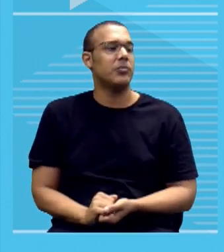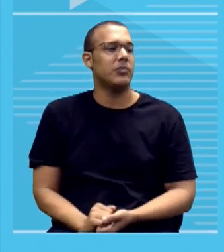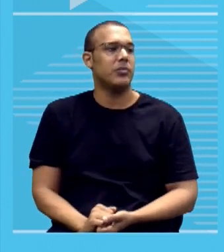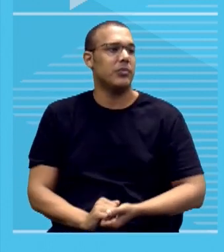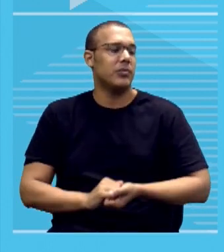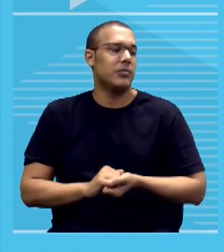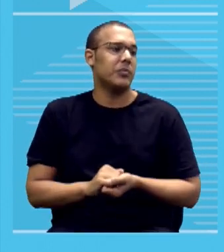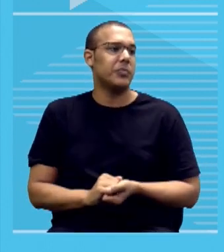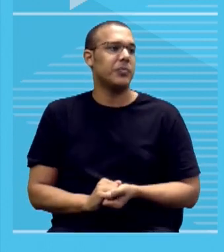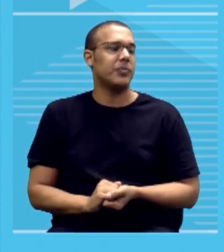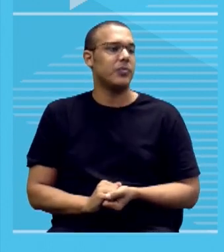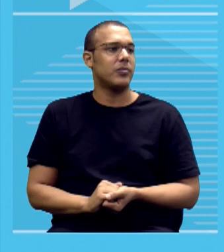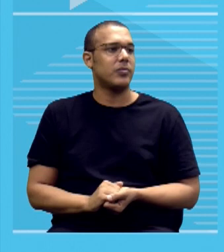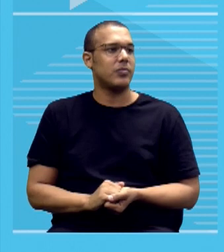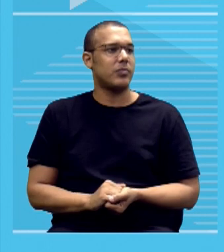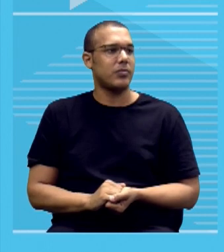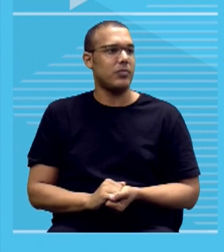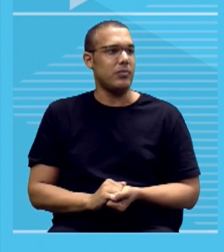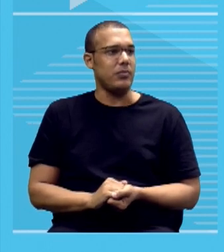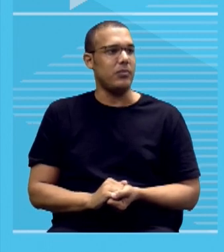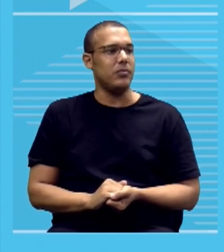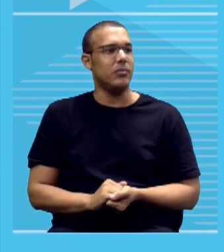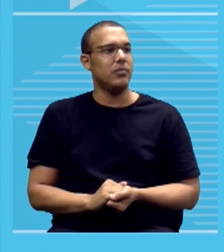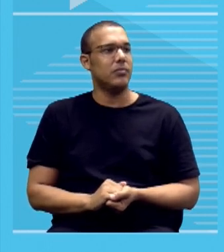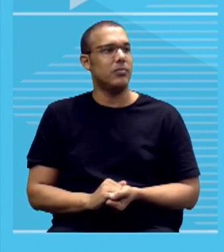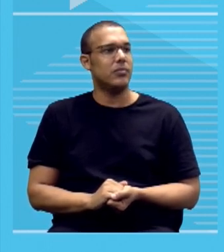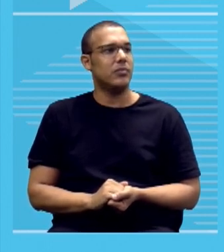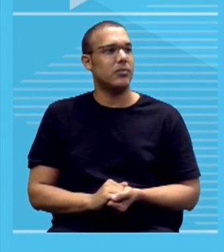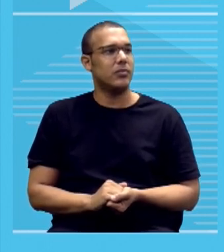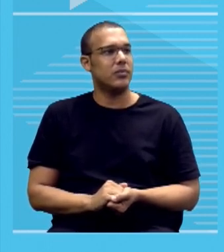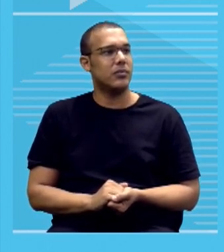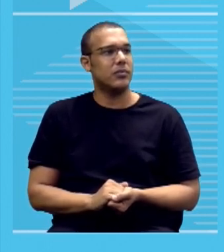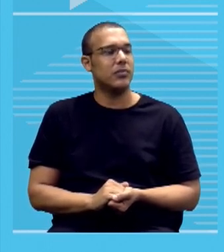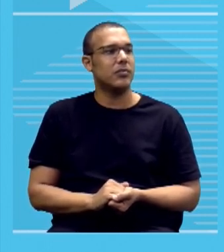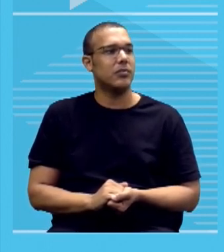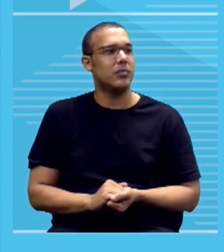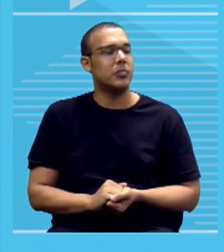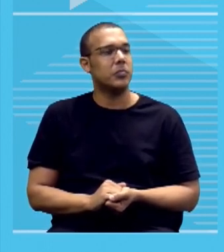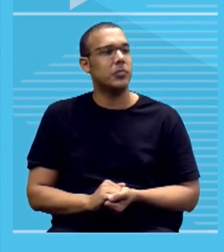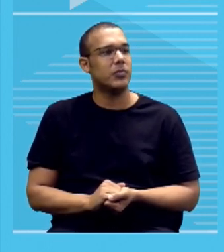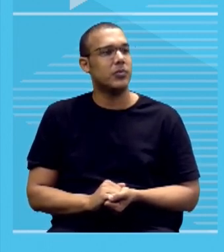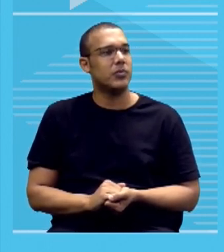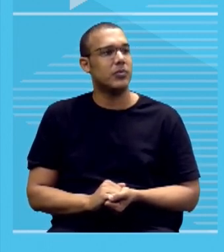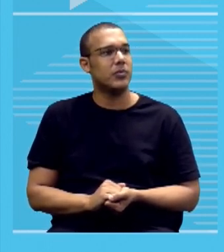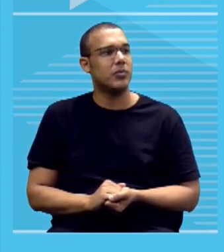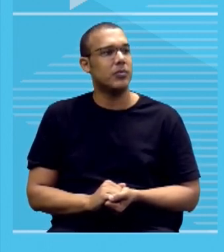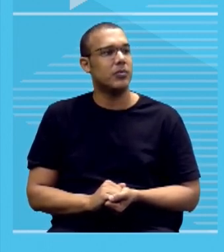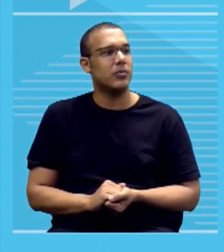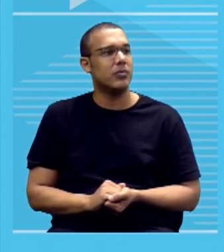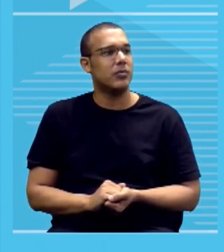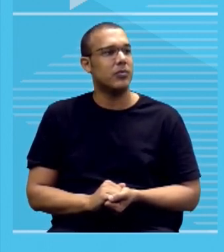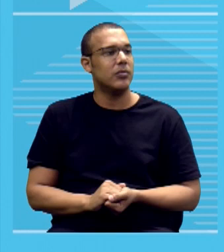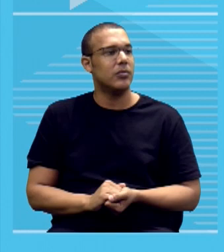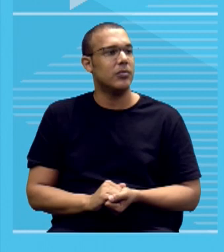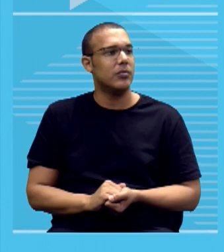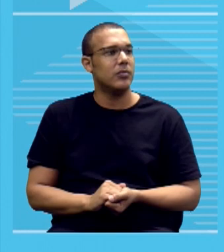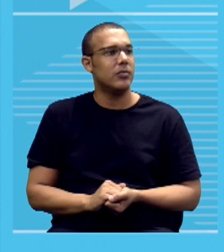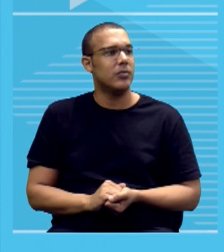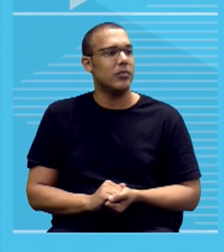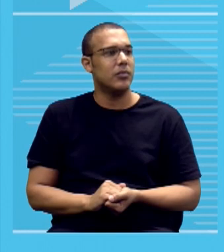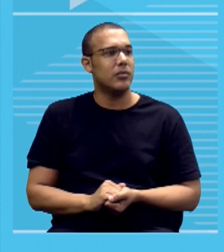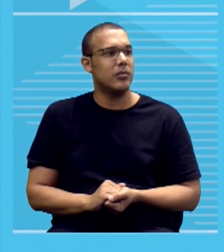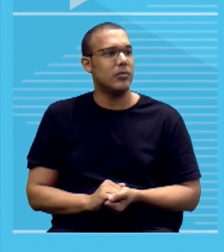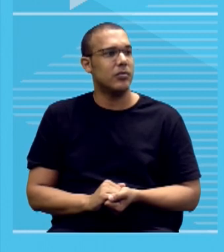DDP menos R' vezes o valor de I. Pronto. Agora